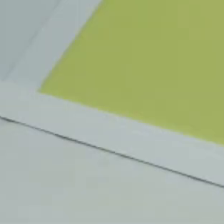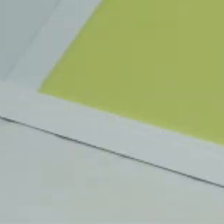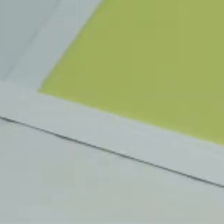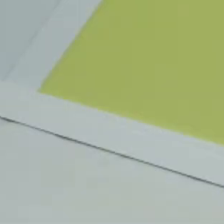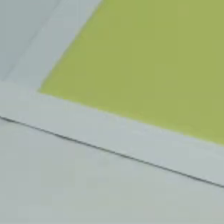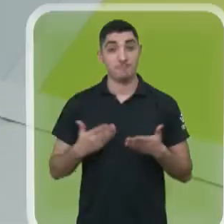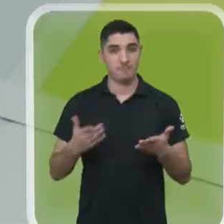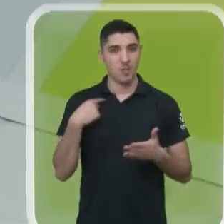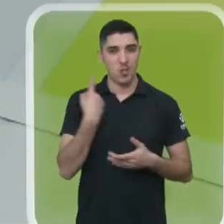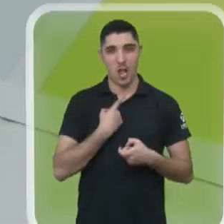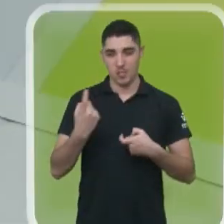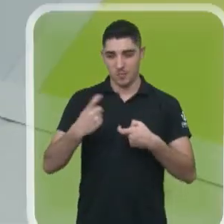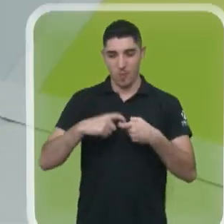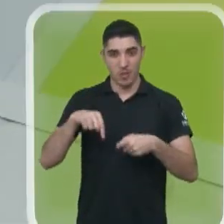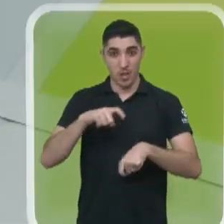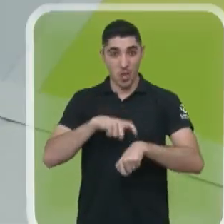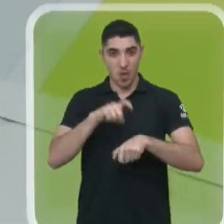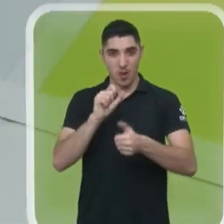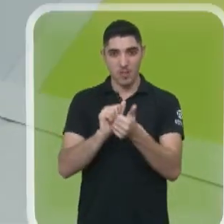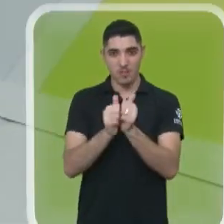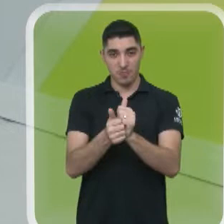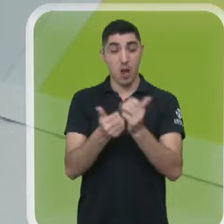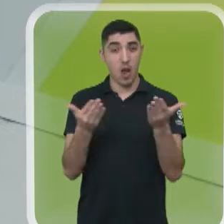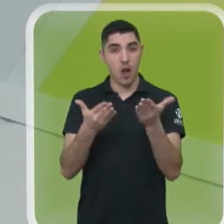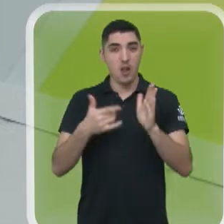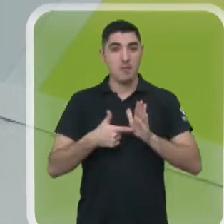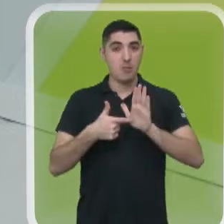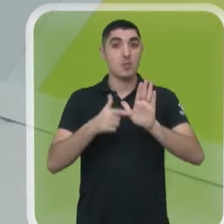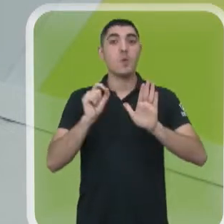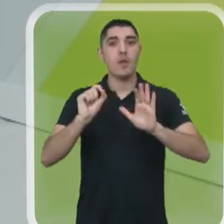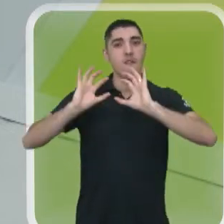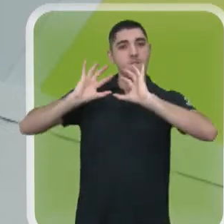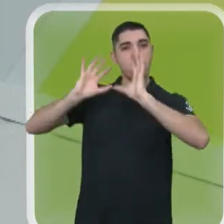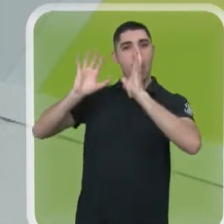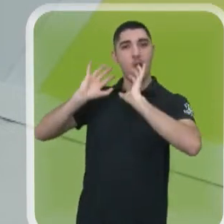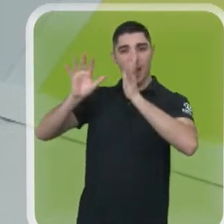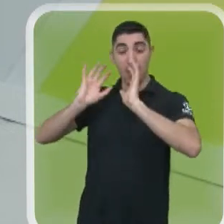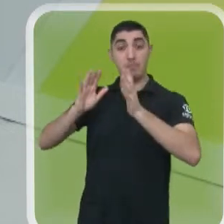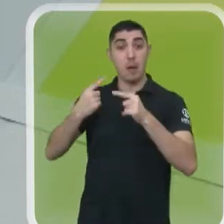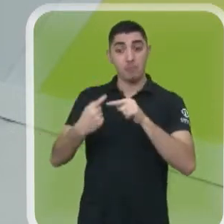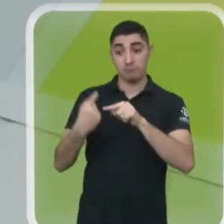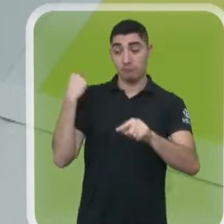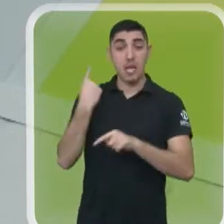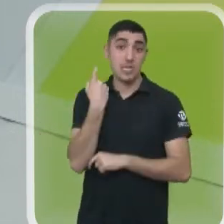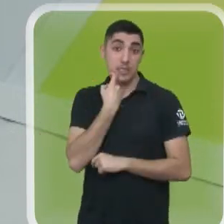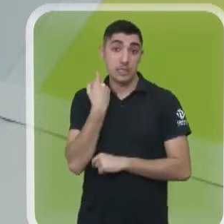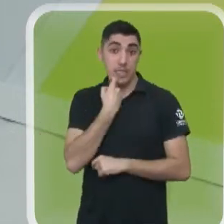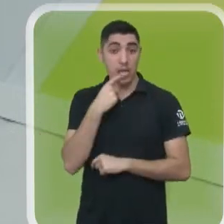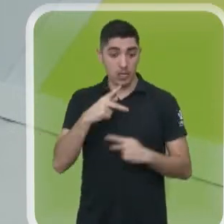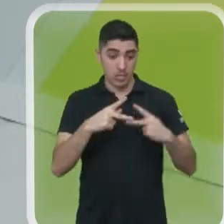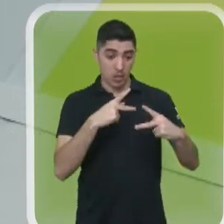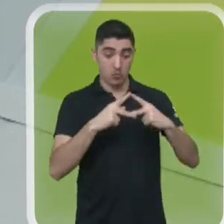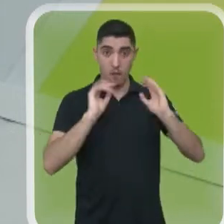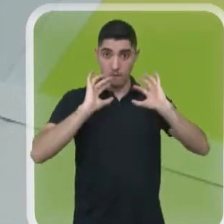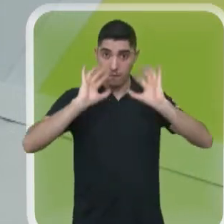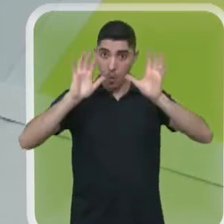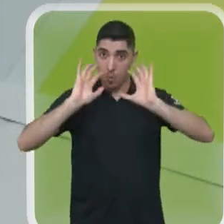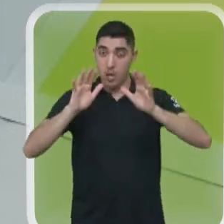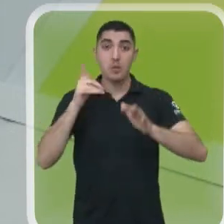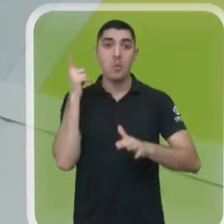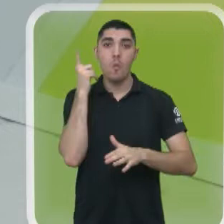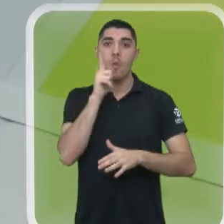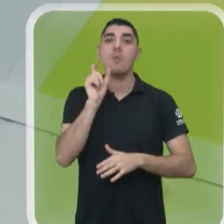oi oi também estamos de volta com o hora do Esporte agora para falar de vôlei Porque na última sexta-feira o forma cor de vôlei São José